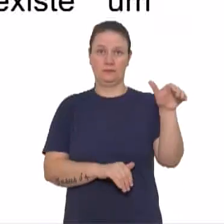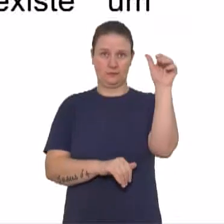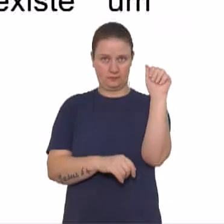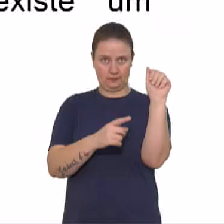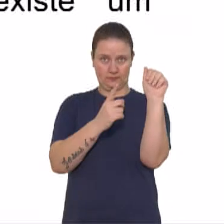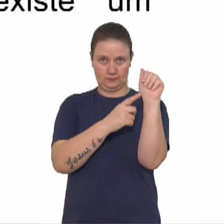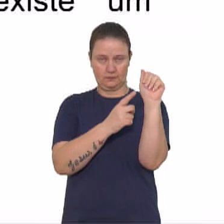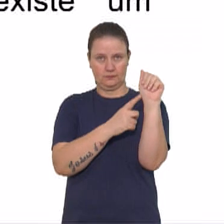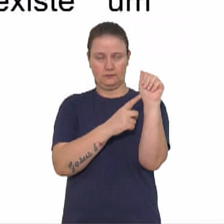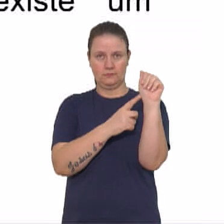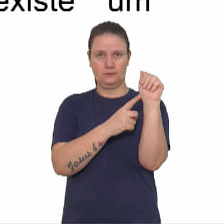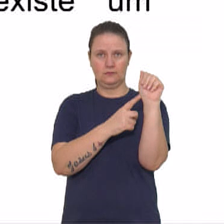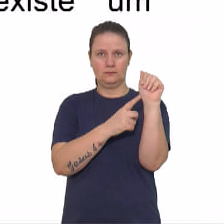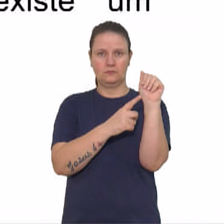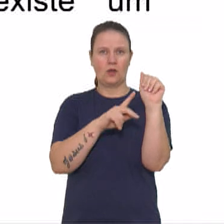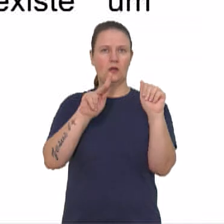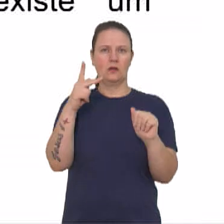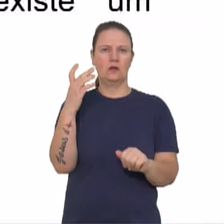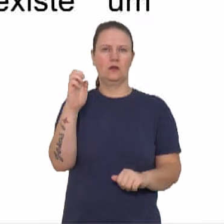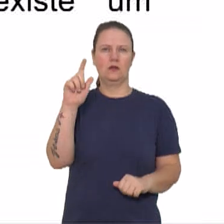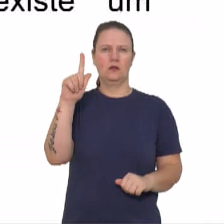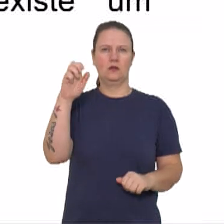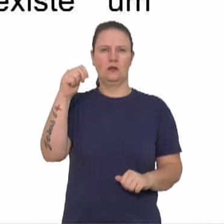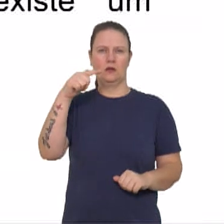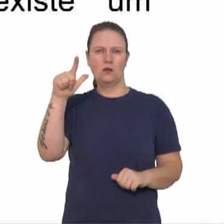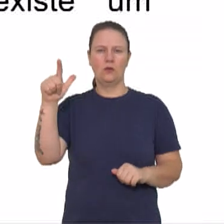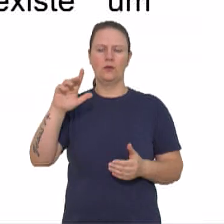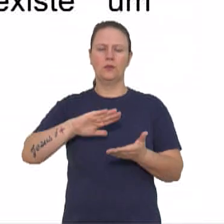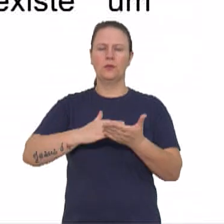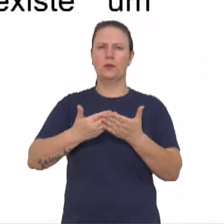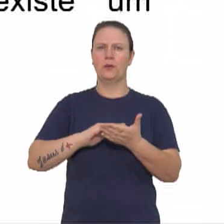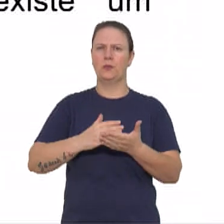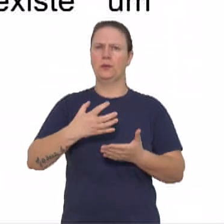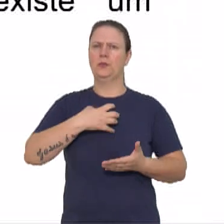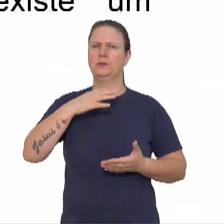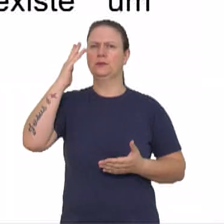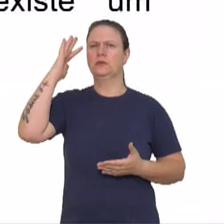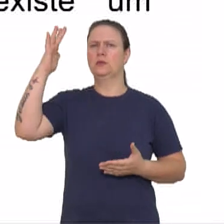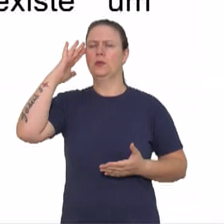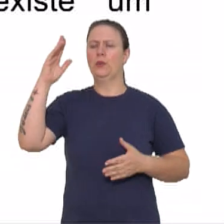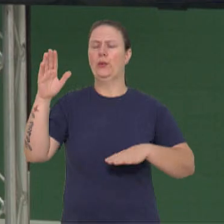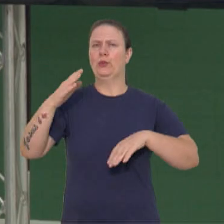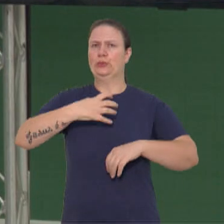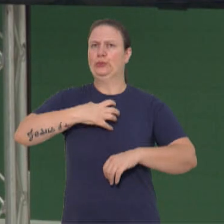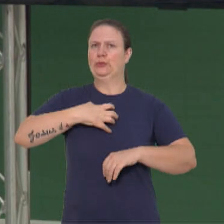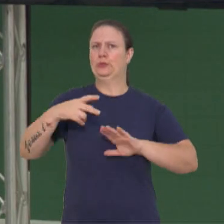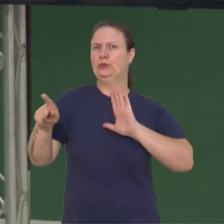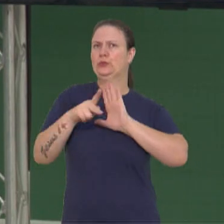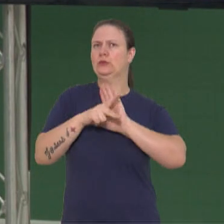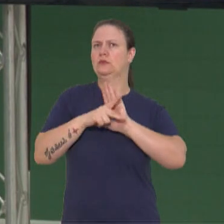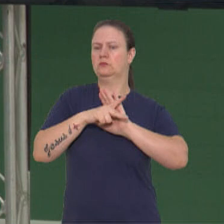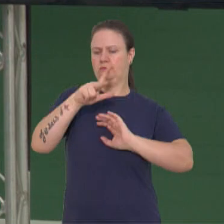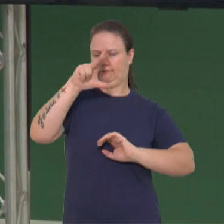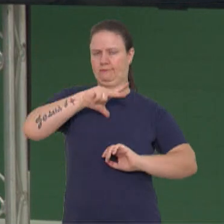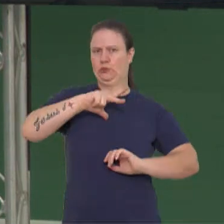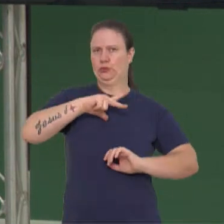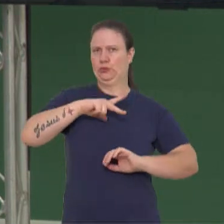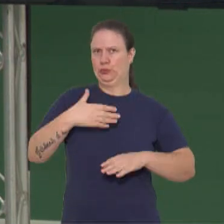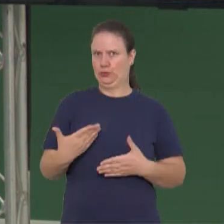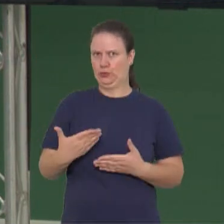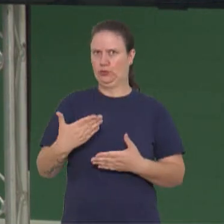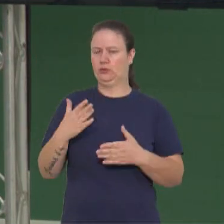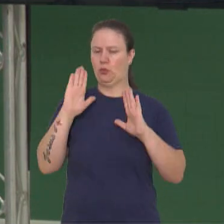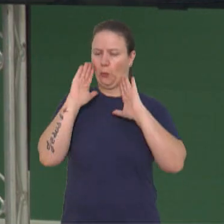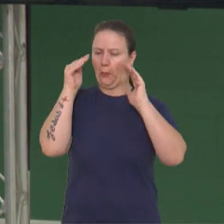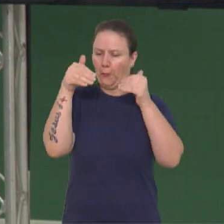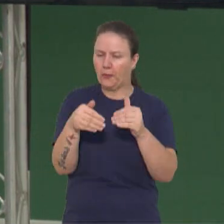Resposta A. Hegel interpreta a filosofia de Heráclito de modo particular, como já salientei. Ele enfatiza